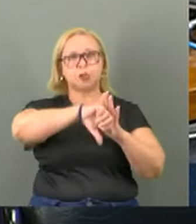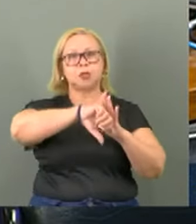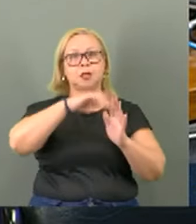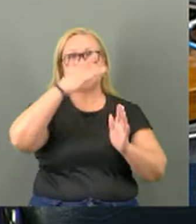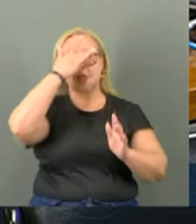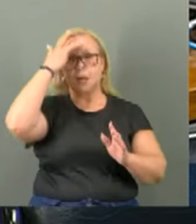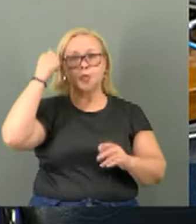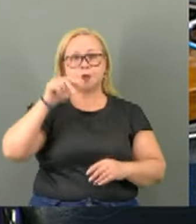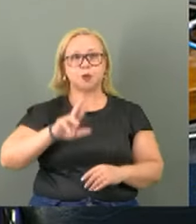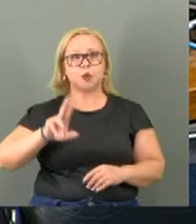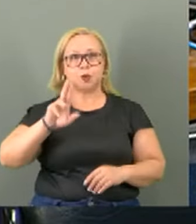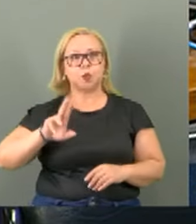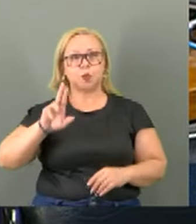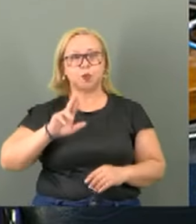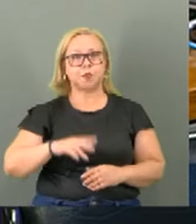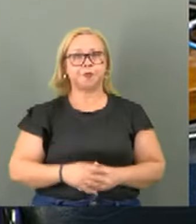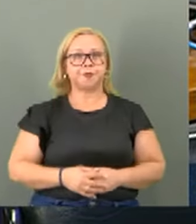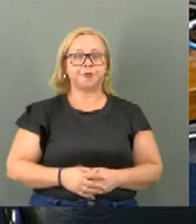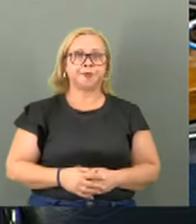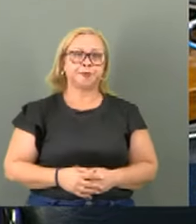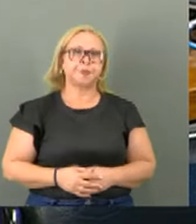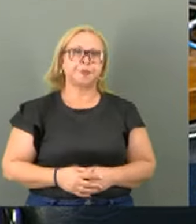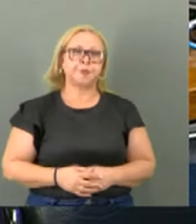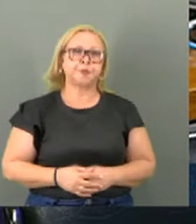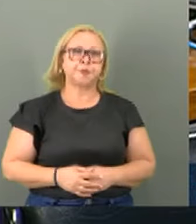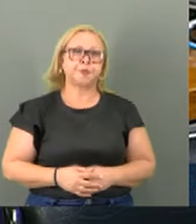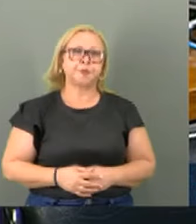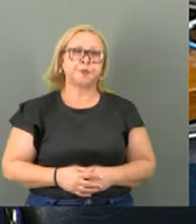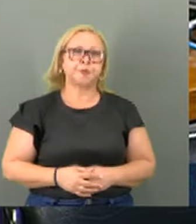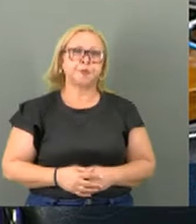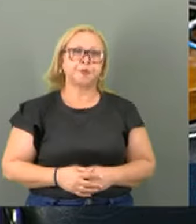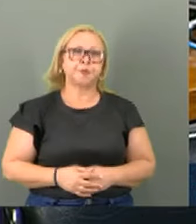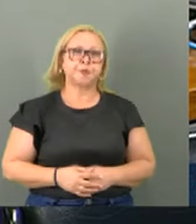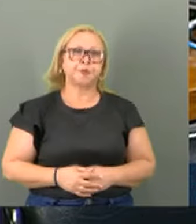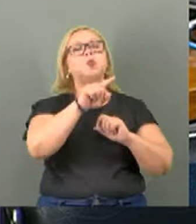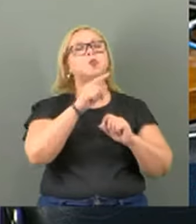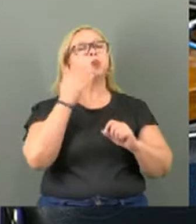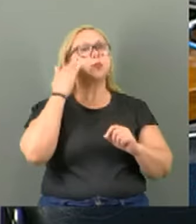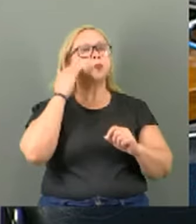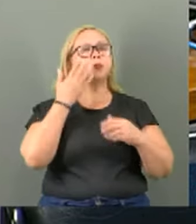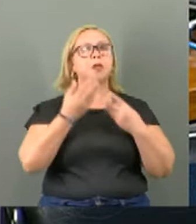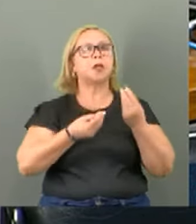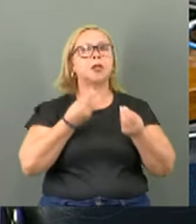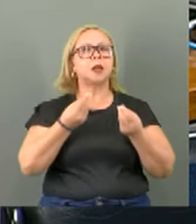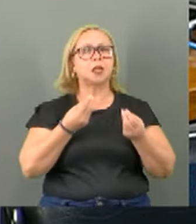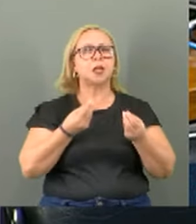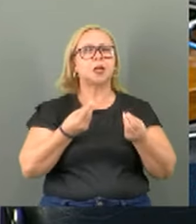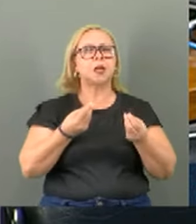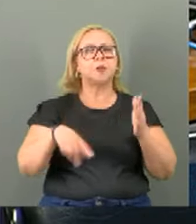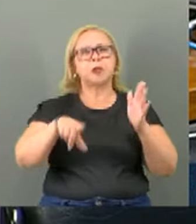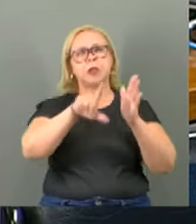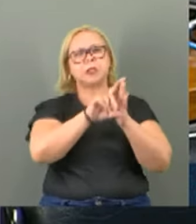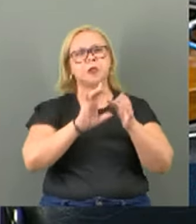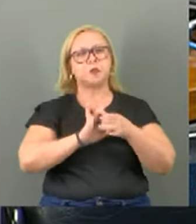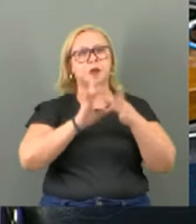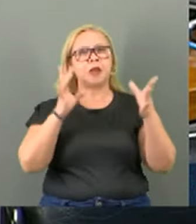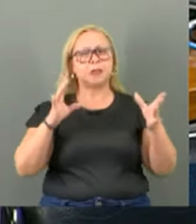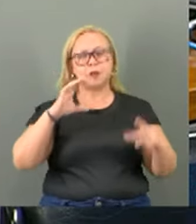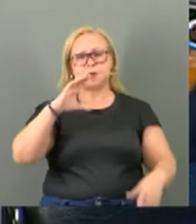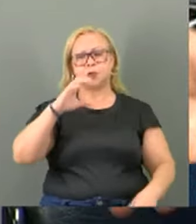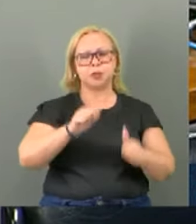pessoas utilizam. Então, dentro da sua posição, tem uma posição formada sobre a legalização, a liberação de